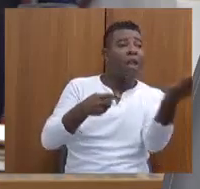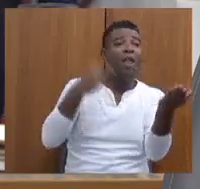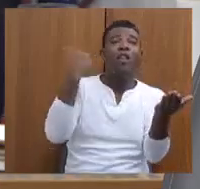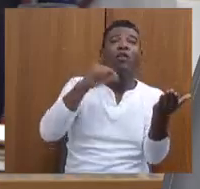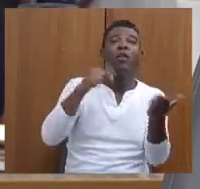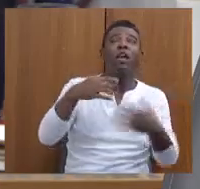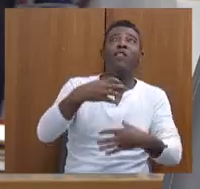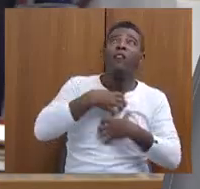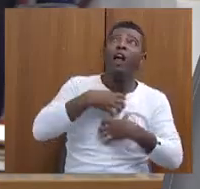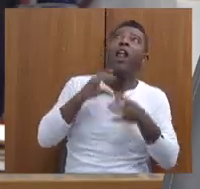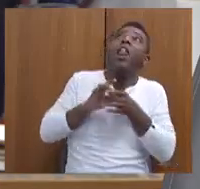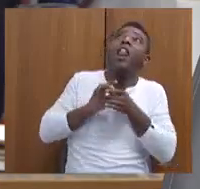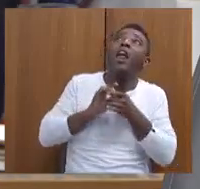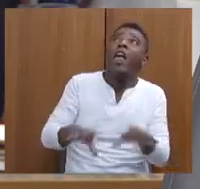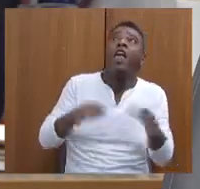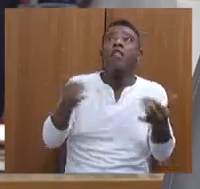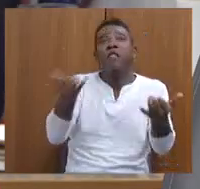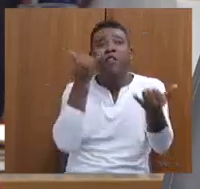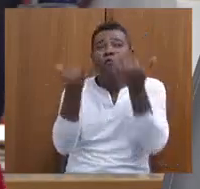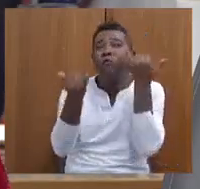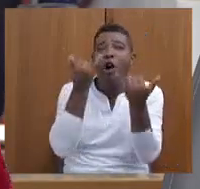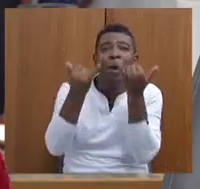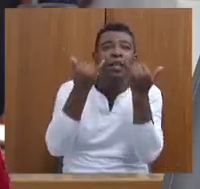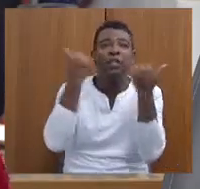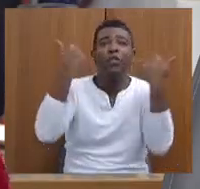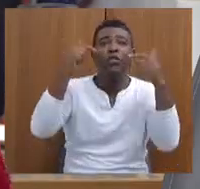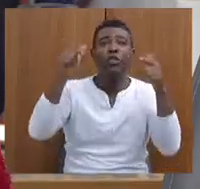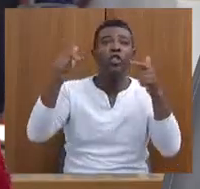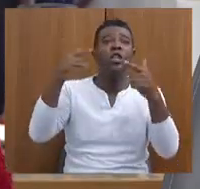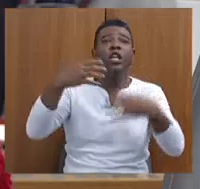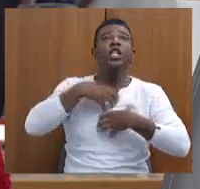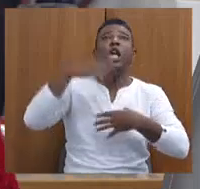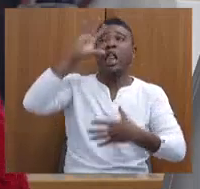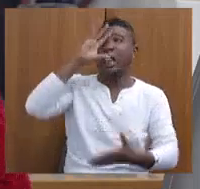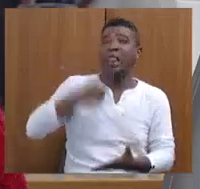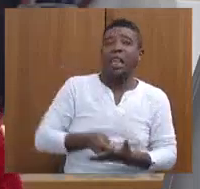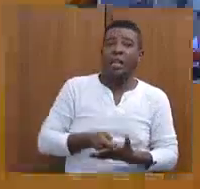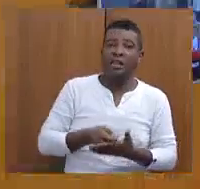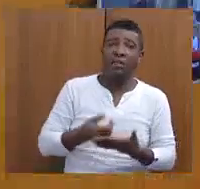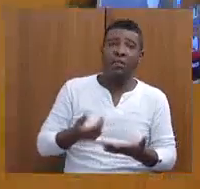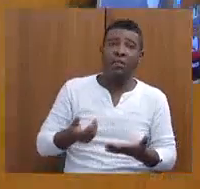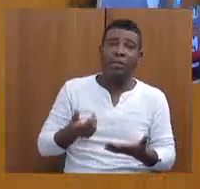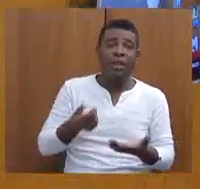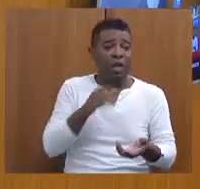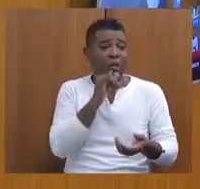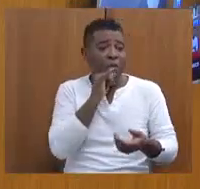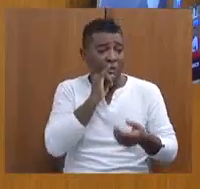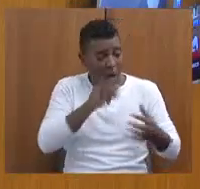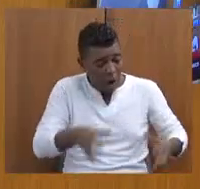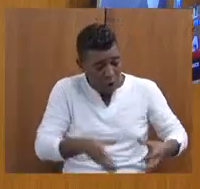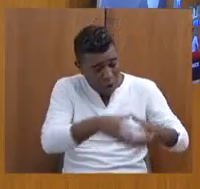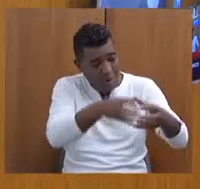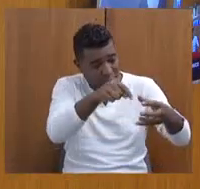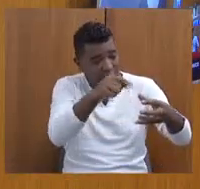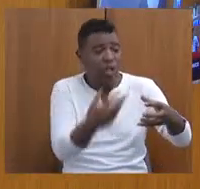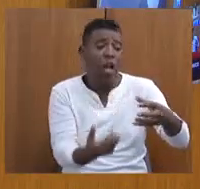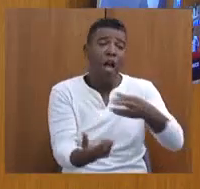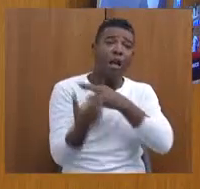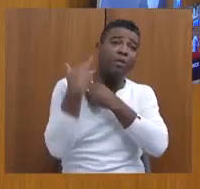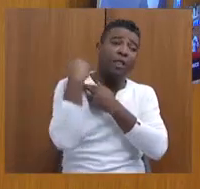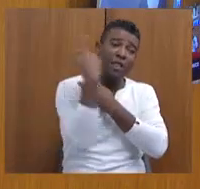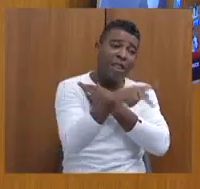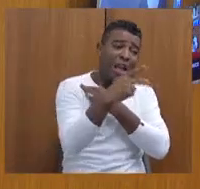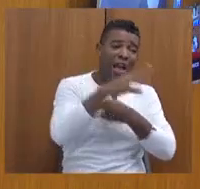livre informada é condições de decidir então a gente não pode tirar da comunidade que tem o direito